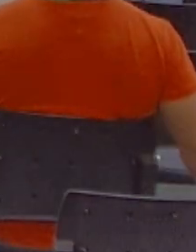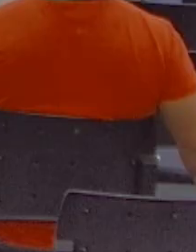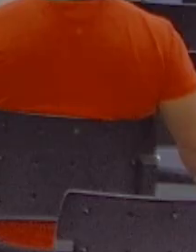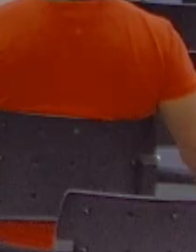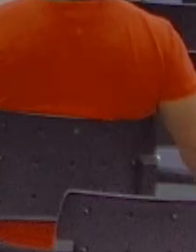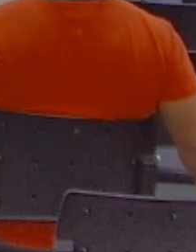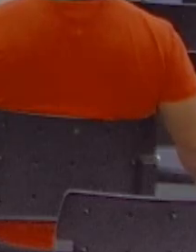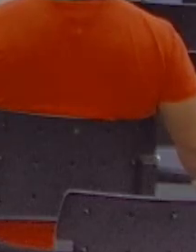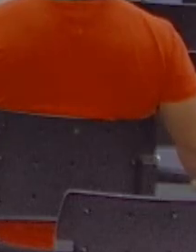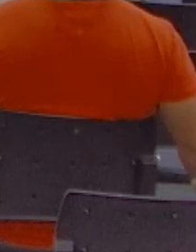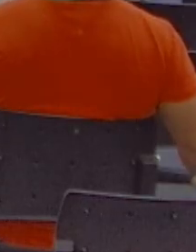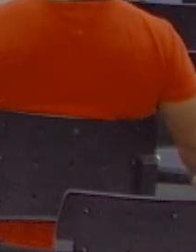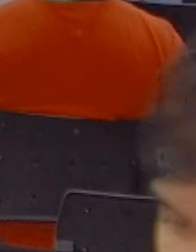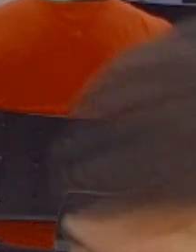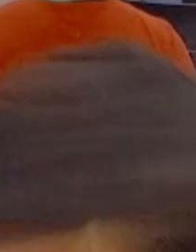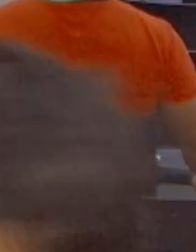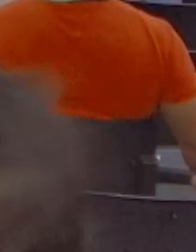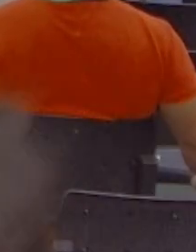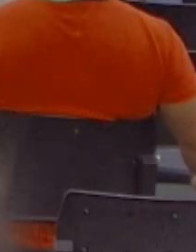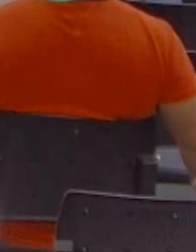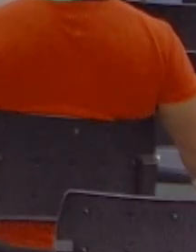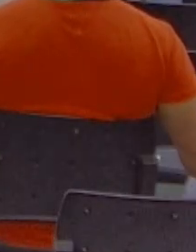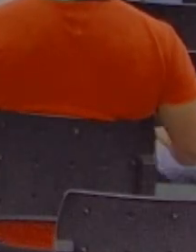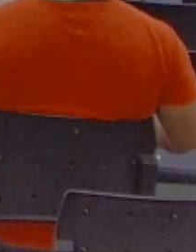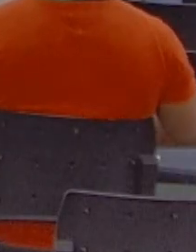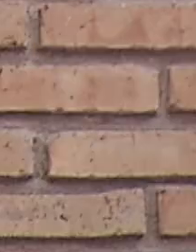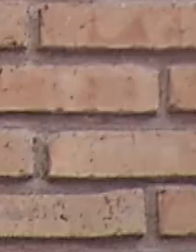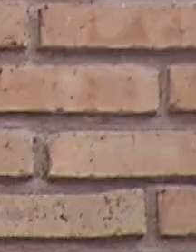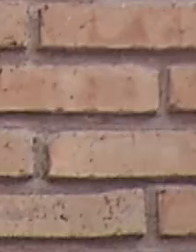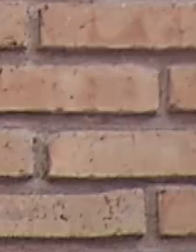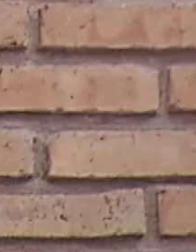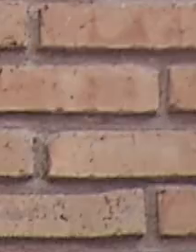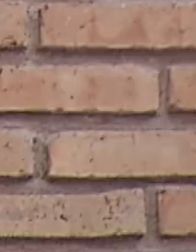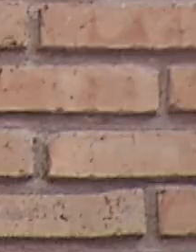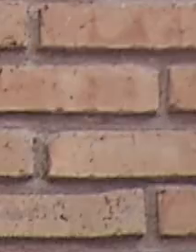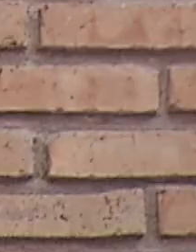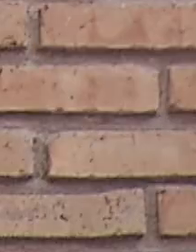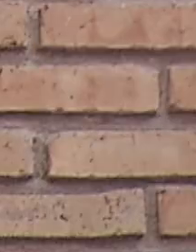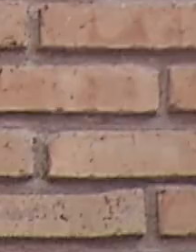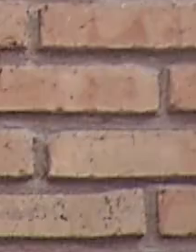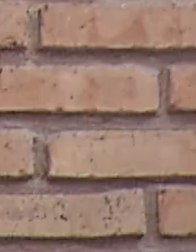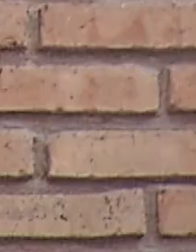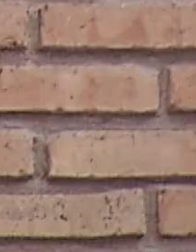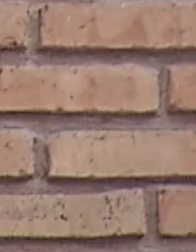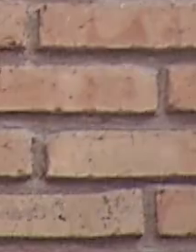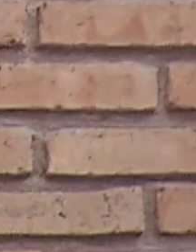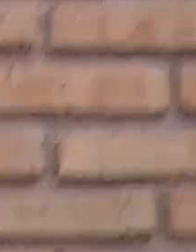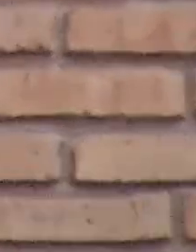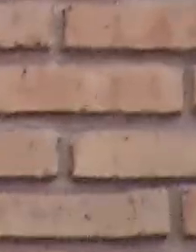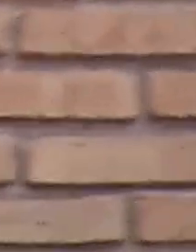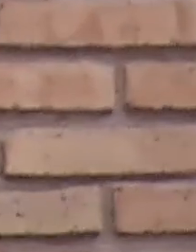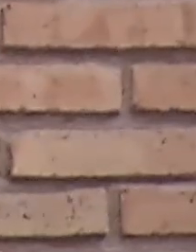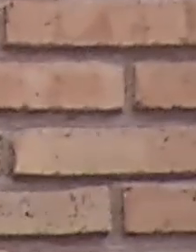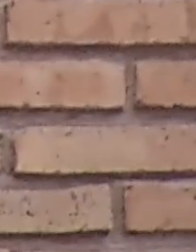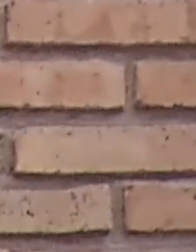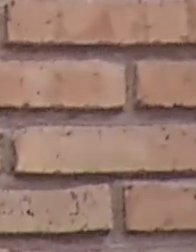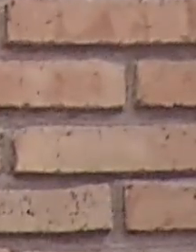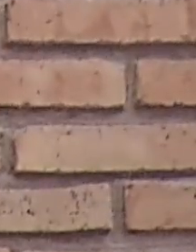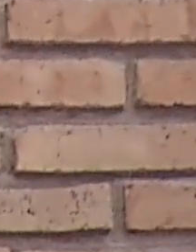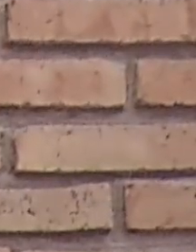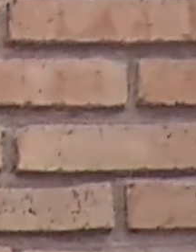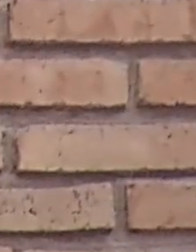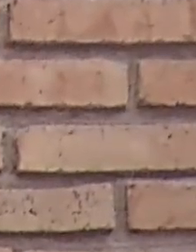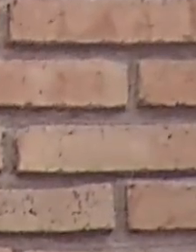dia do nosso 100º ENIC. Painel que tem como tema Métodos Modernos